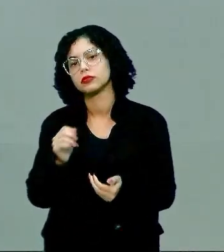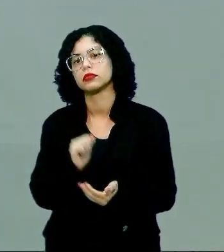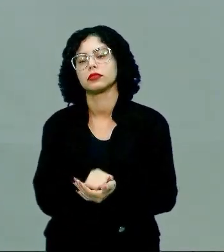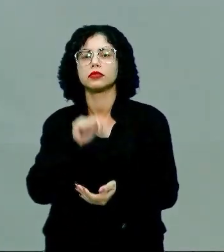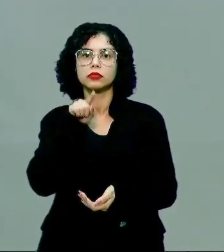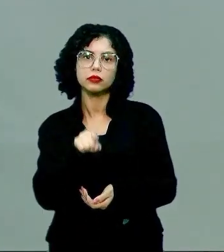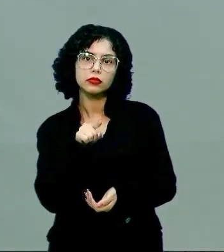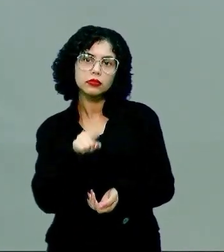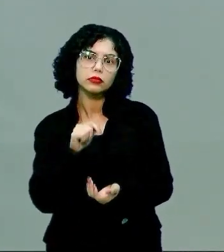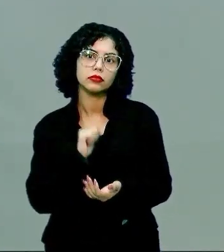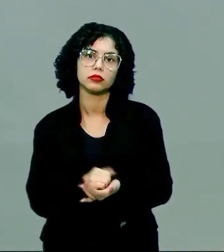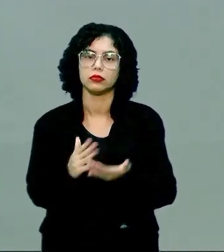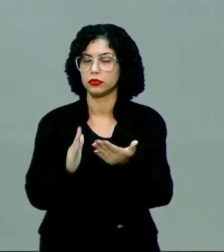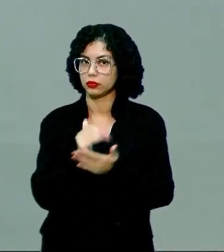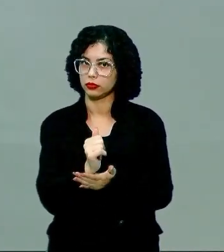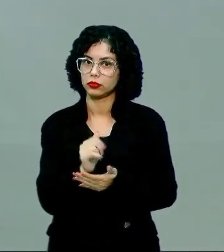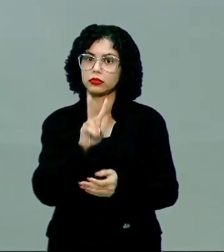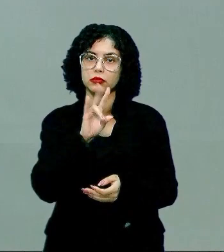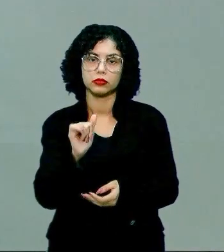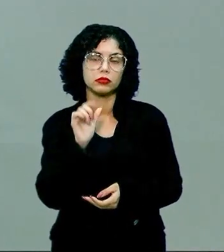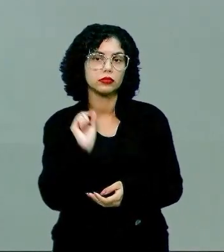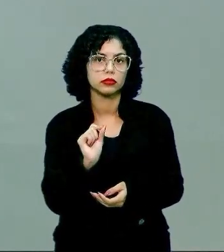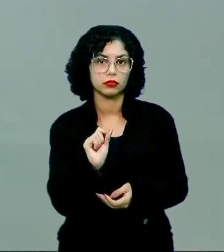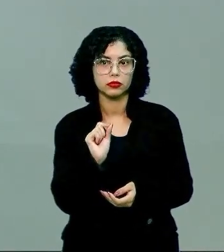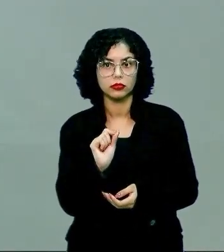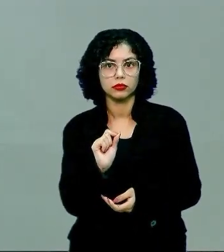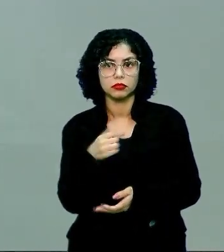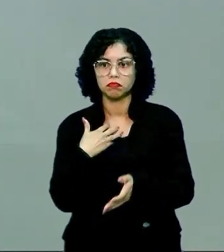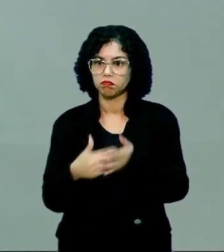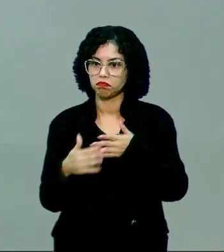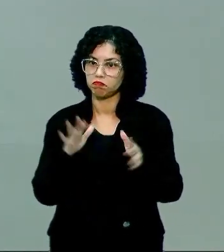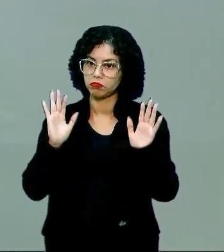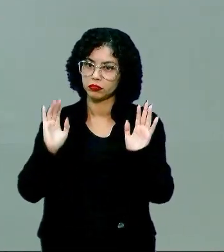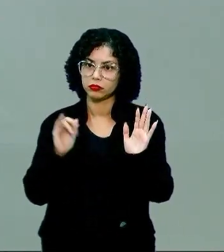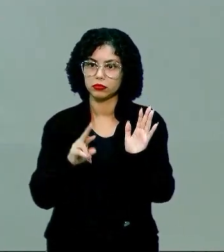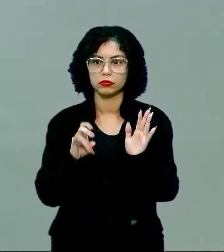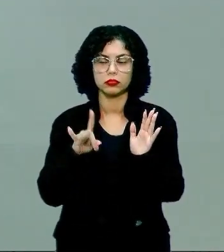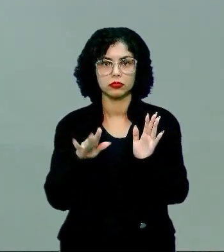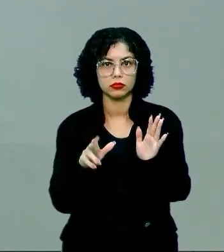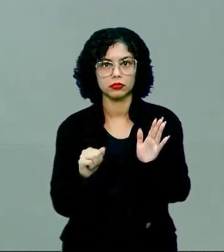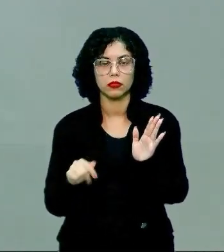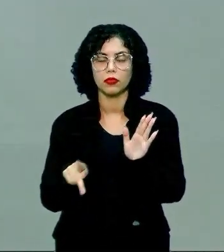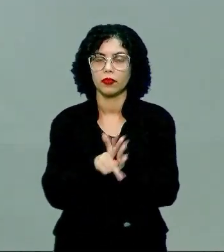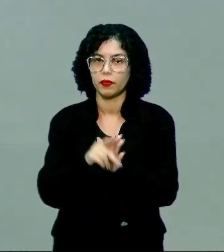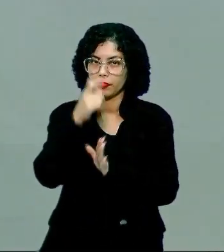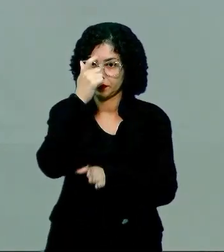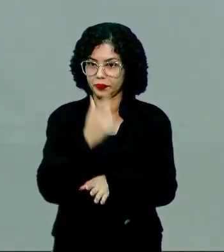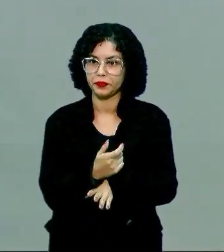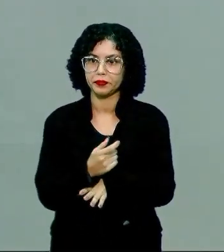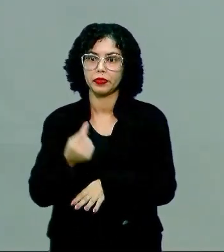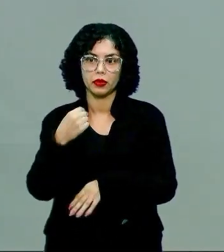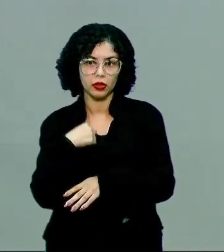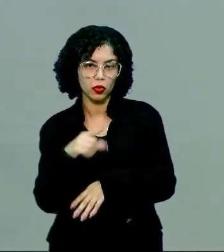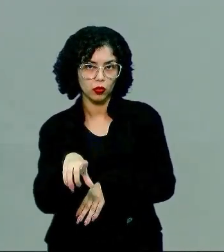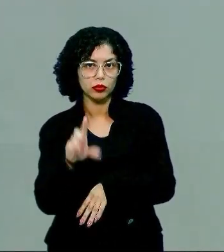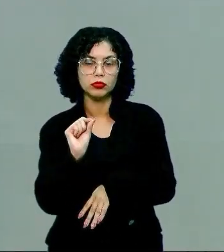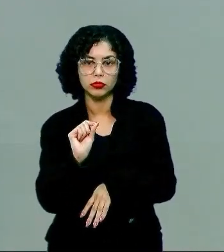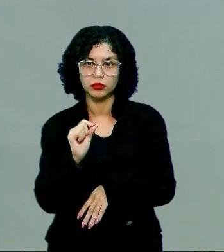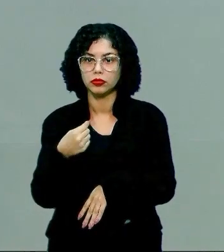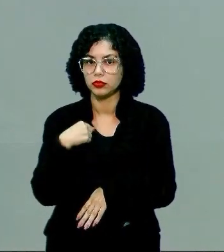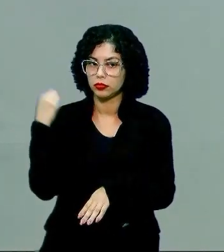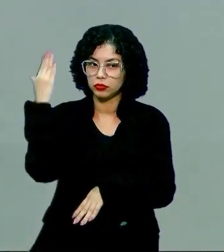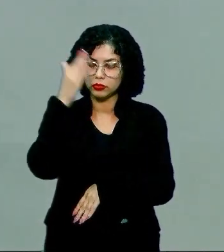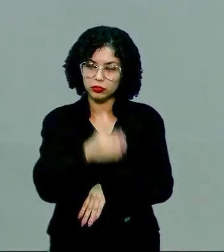e essa essa busca ela vai ser independente vai ser autônoma porque eu vou escolher